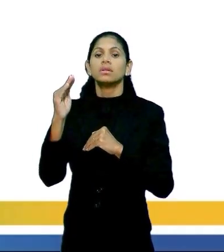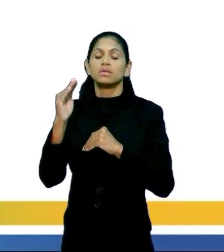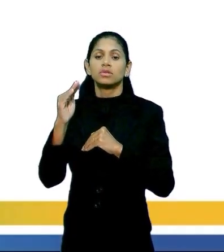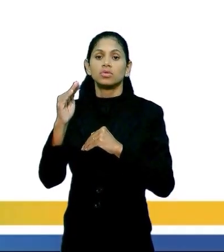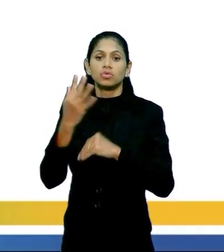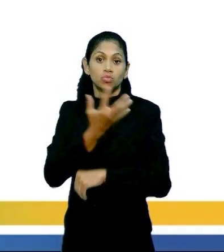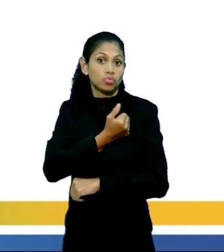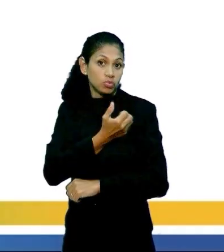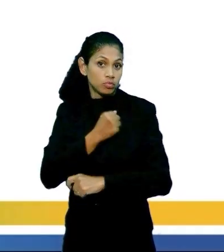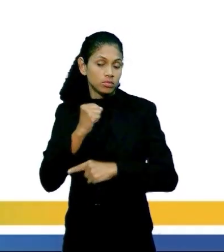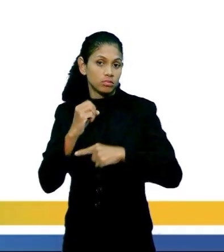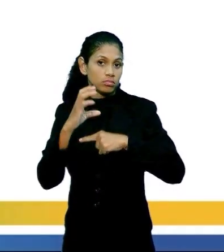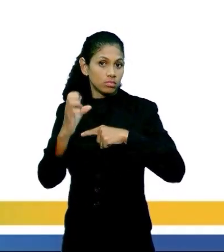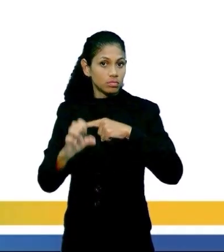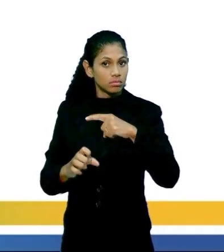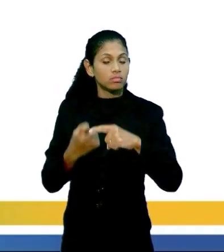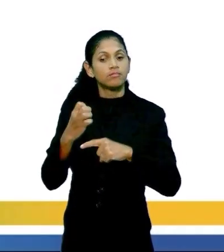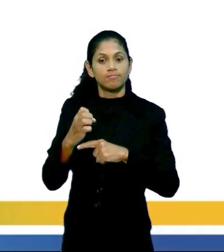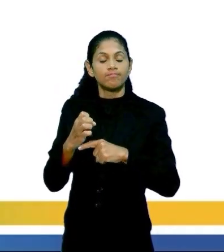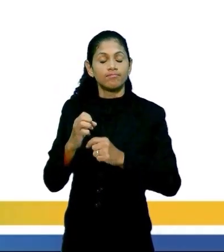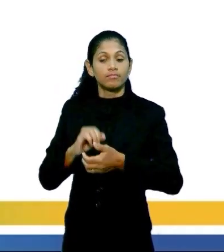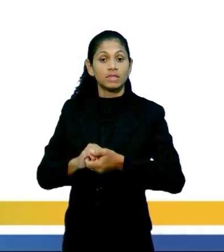colocasse 2, iria ficar